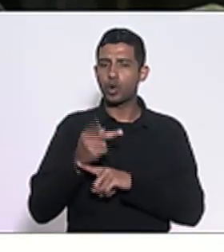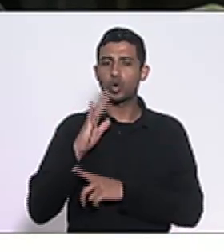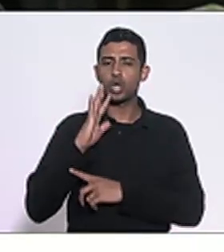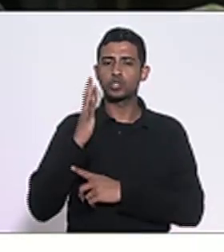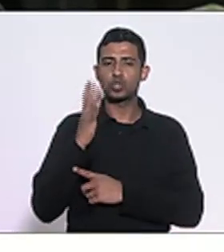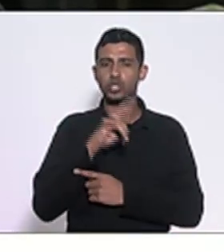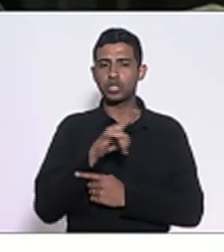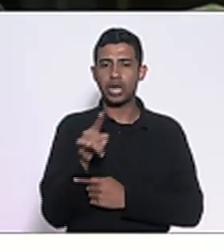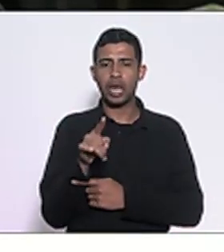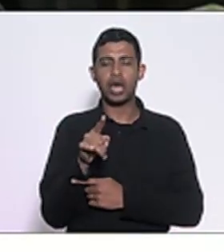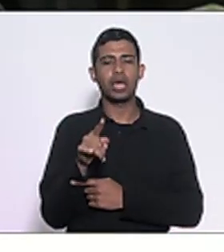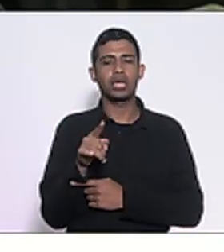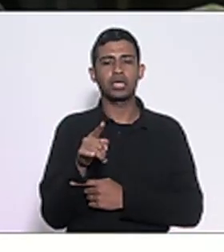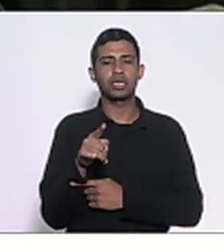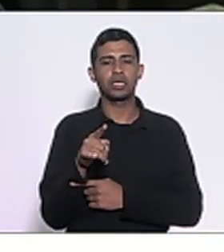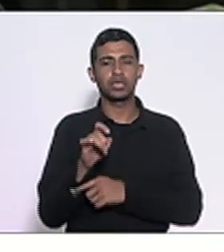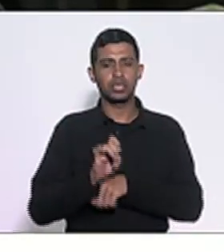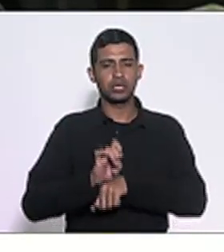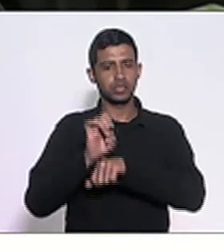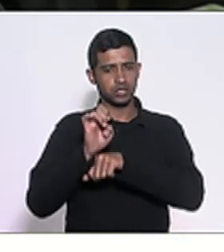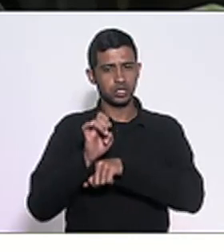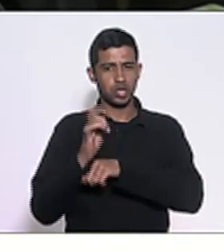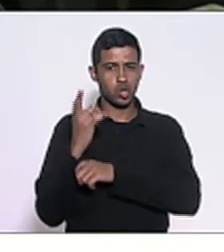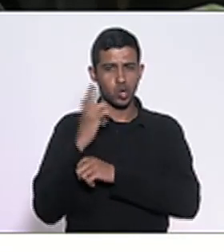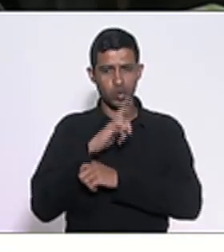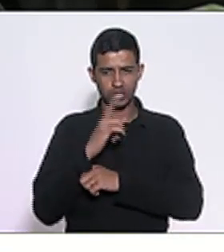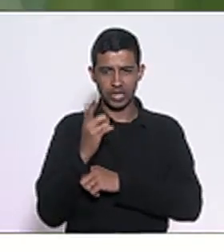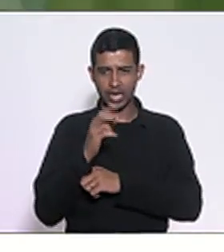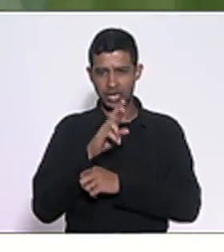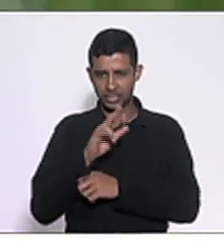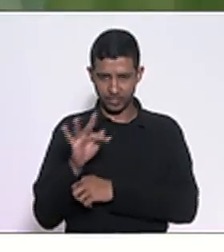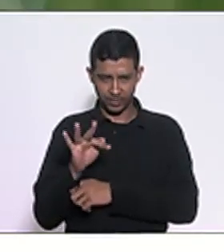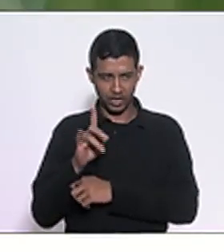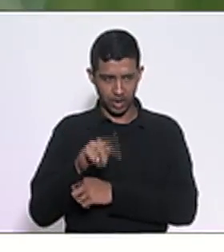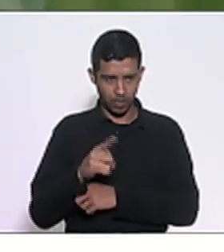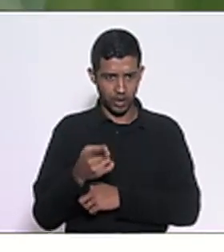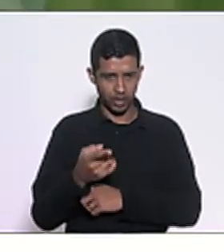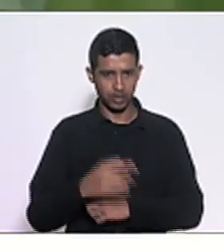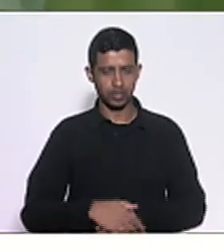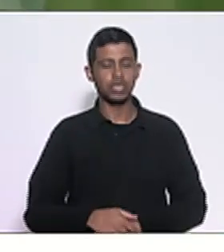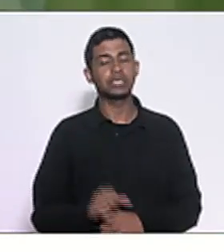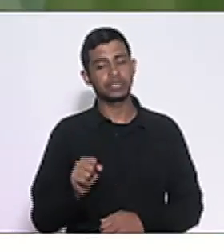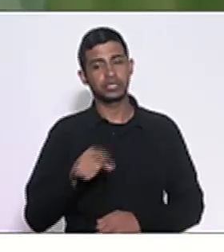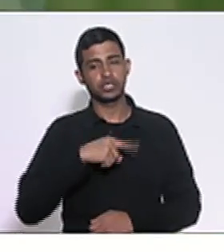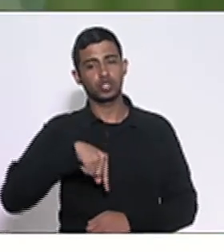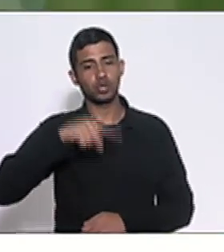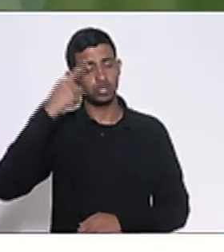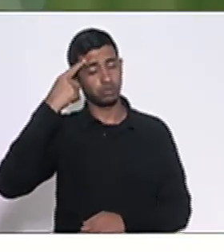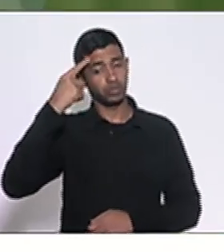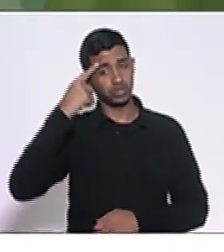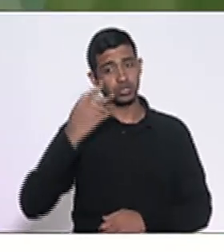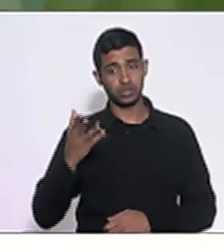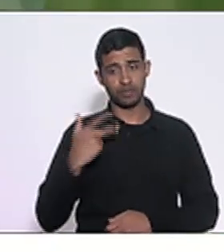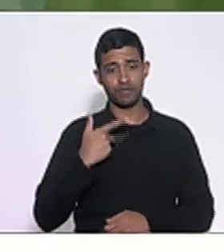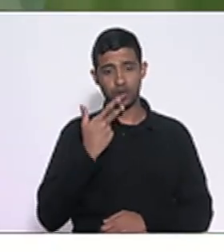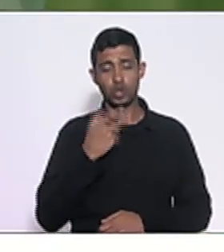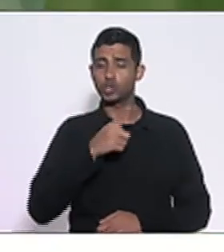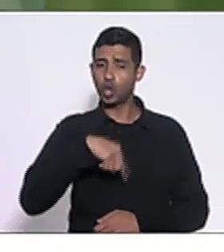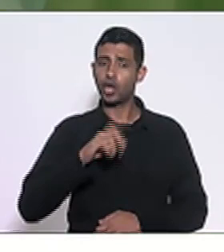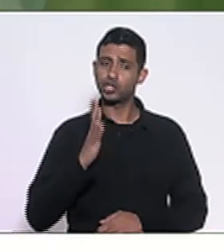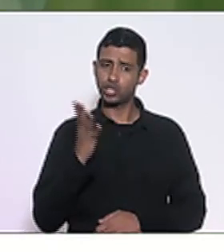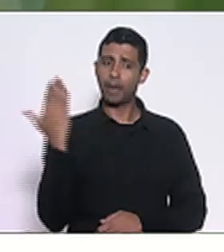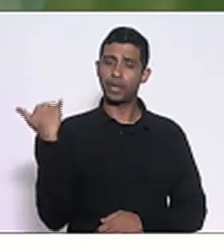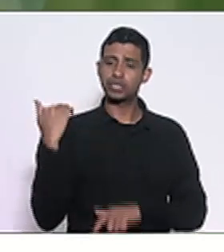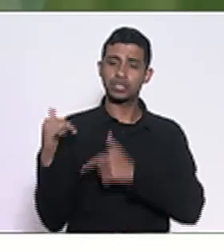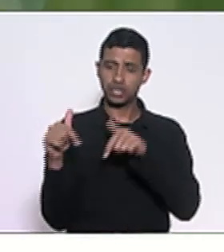pode eventualmente render algum tipo de receita ao Proderj, é isso? Sim, a ideia é que seja dessa maneira. Nós já trabalhamos dessa forma, aí eu vou